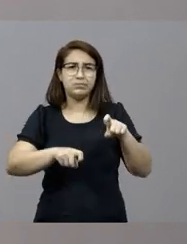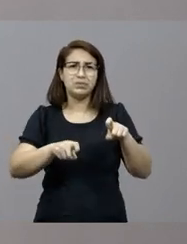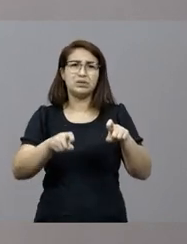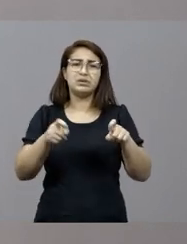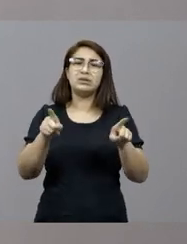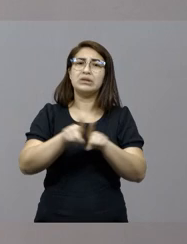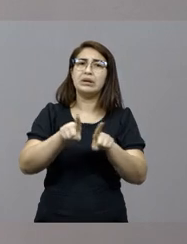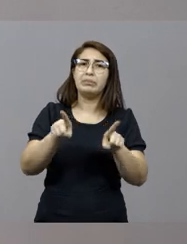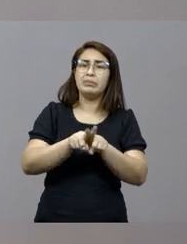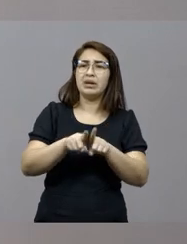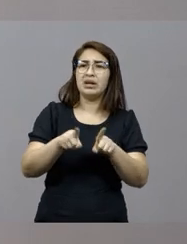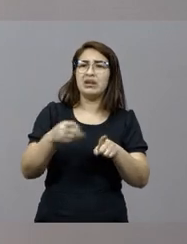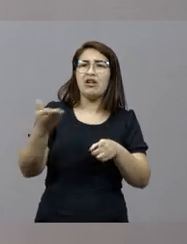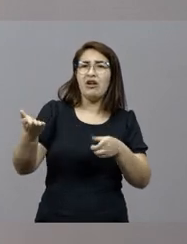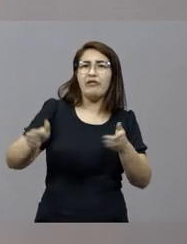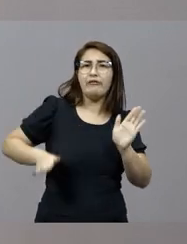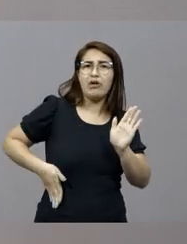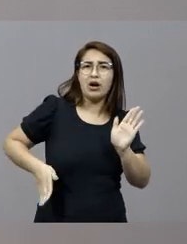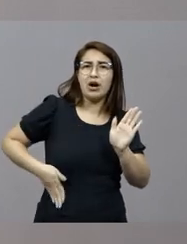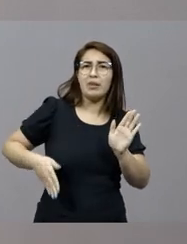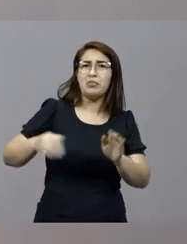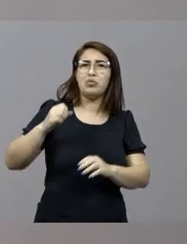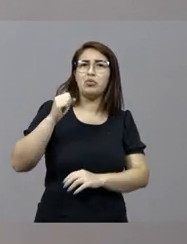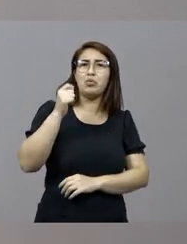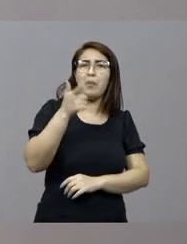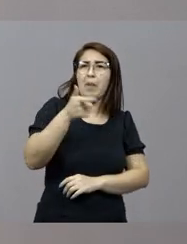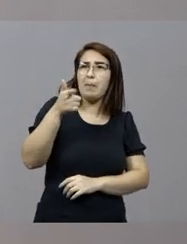Soltando vagabundo para matar de novo.